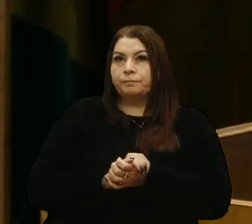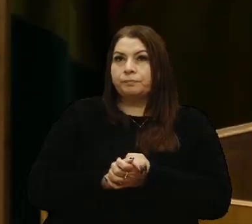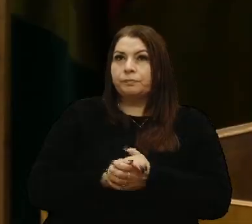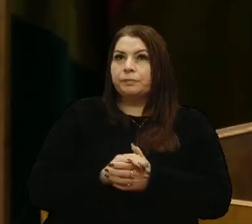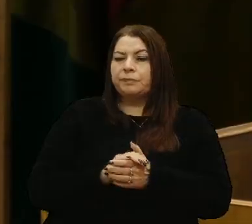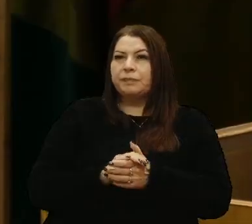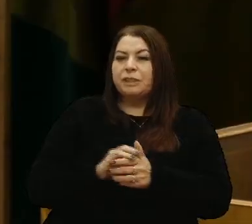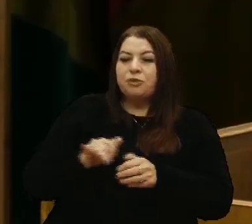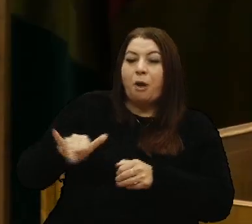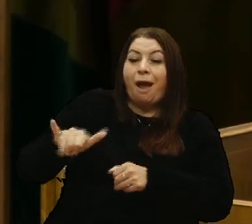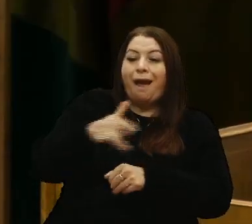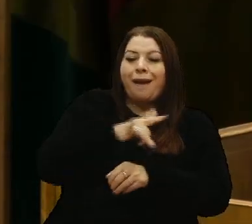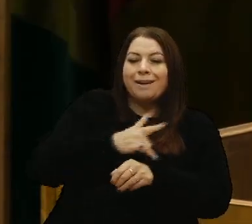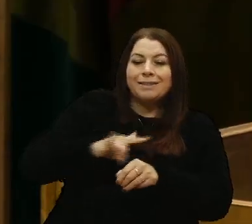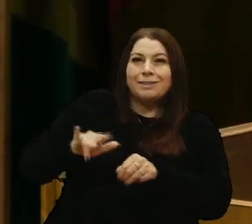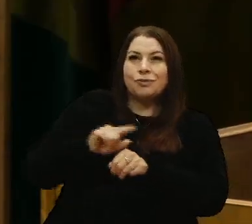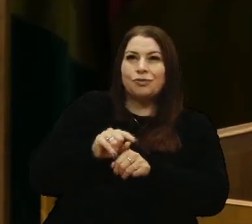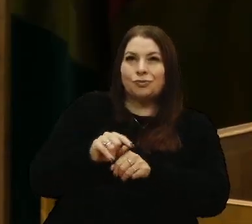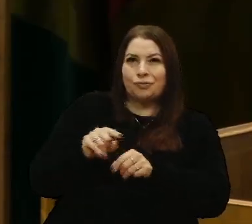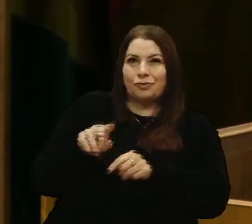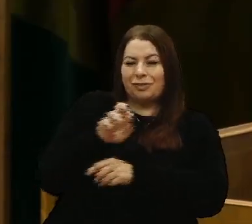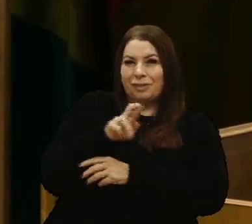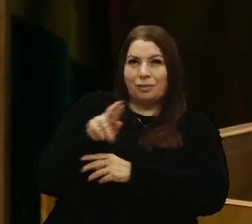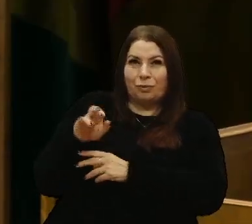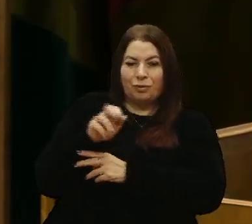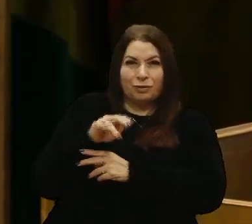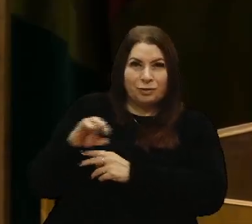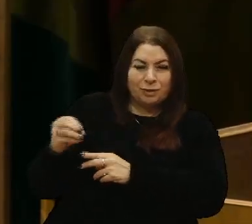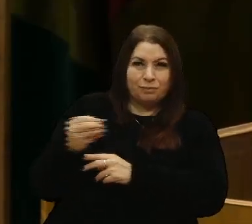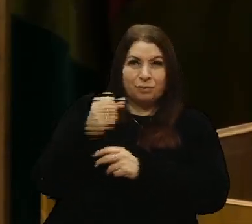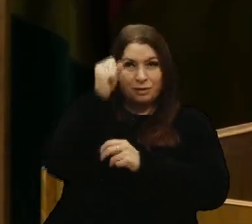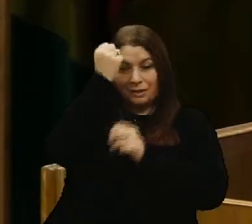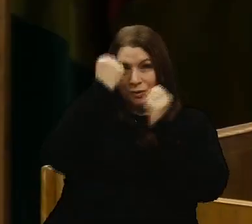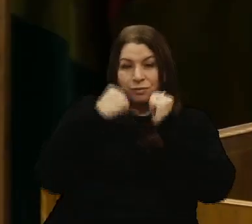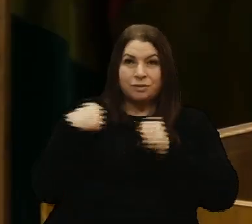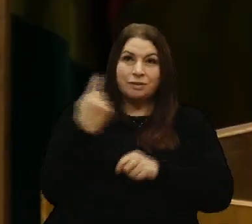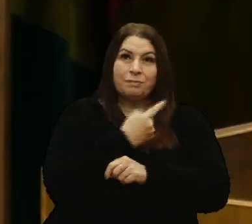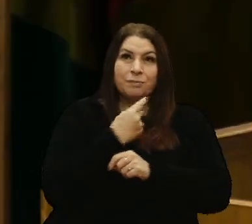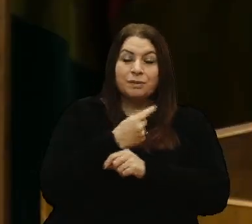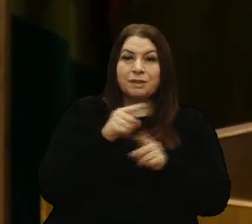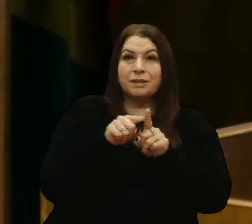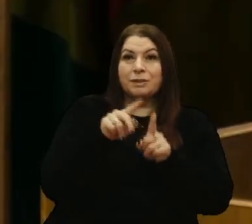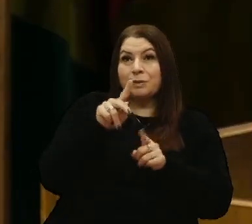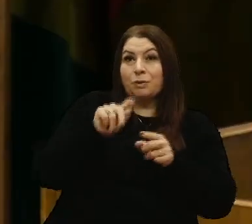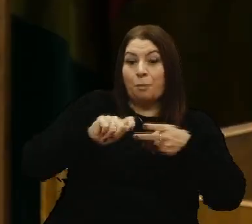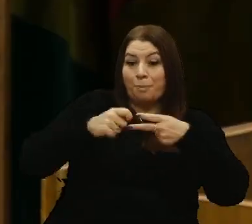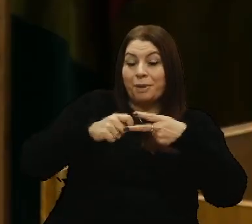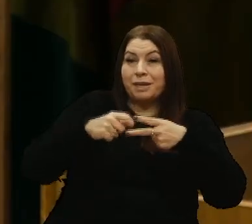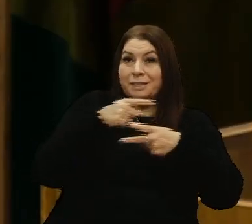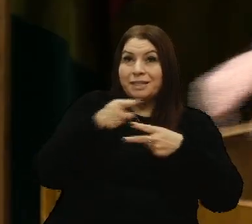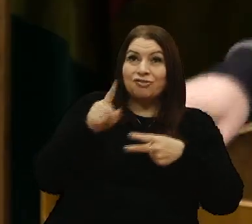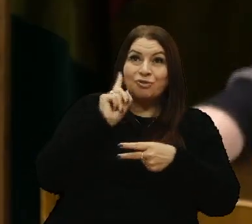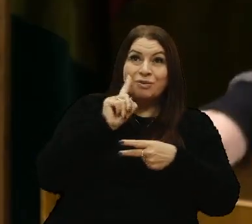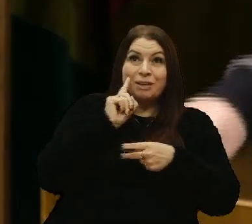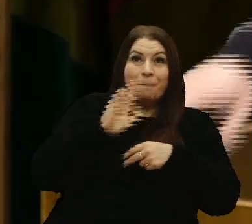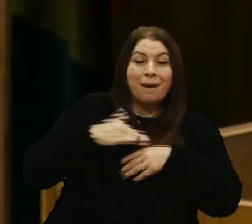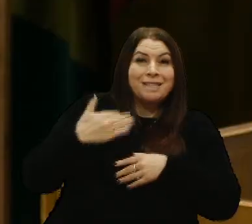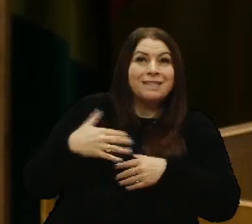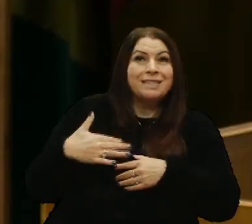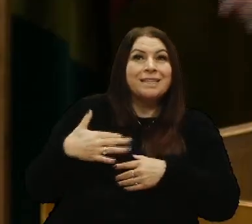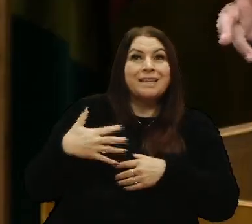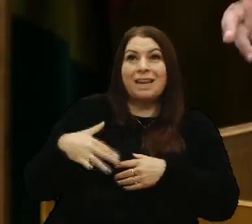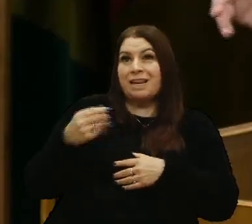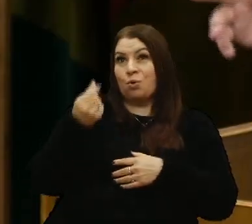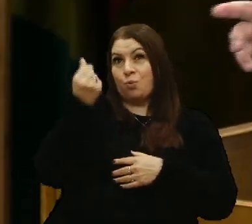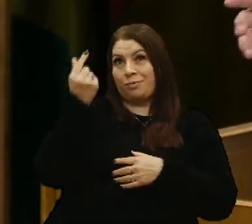maquiado de terrorismo. O promovido pelo presidente Donald Trump é um ataque ao PIX para deixar os americanos mais ricos. E nós